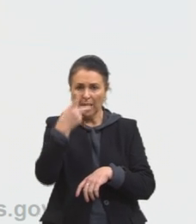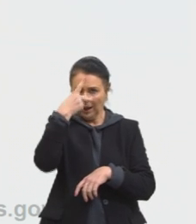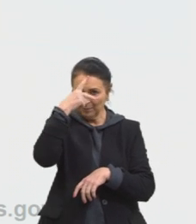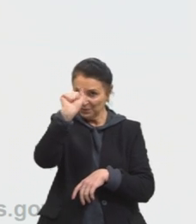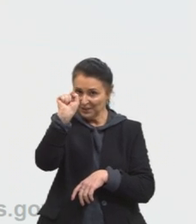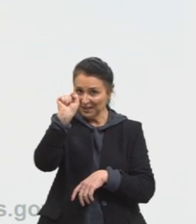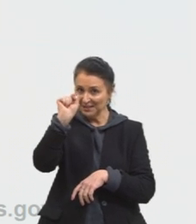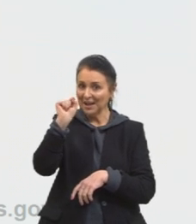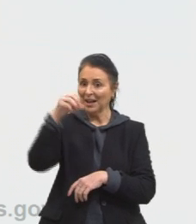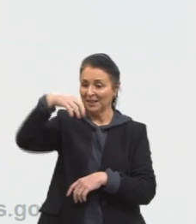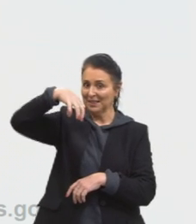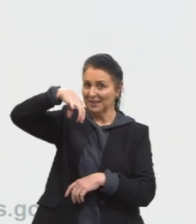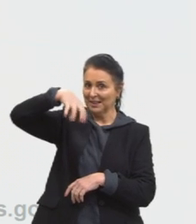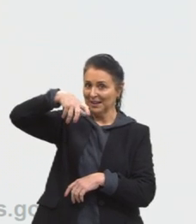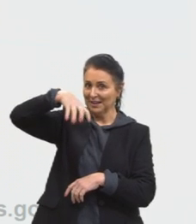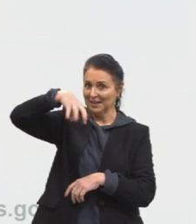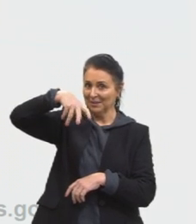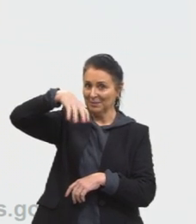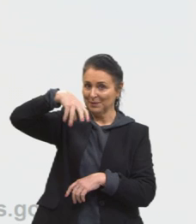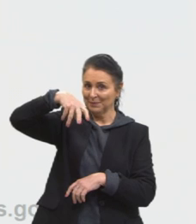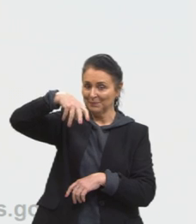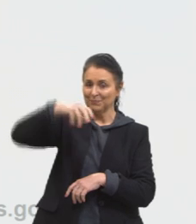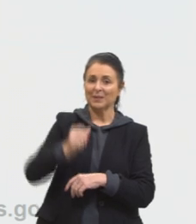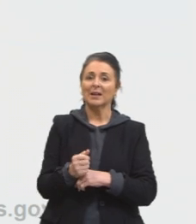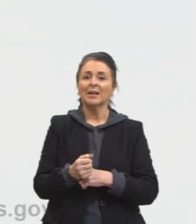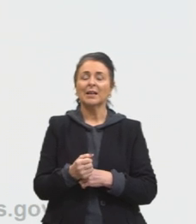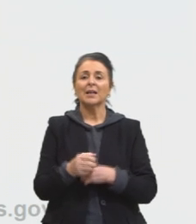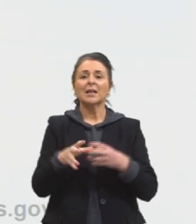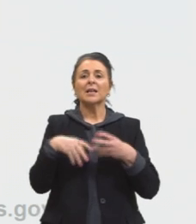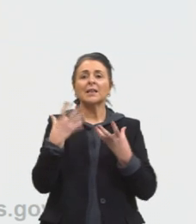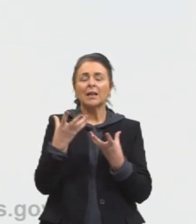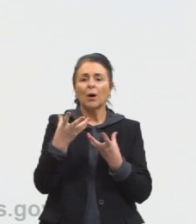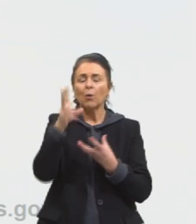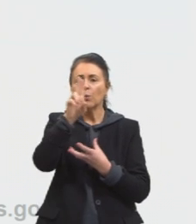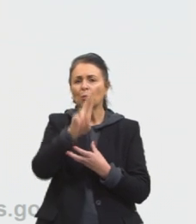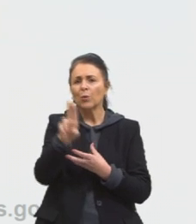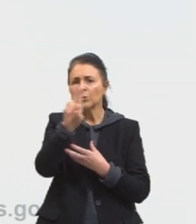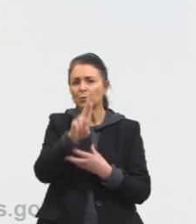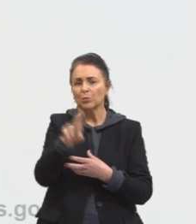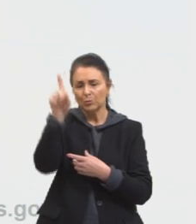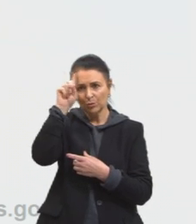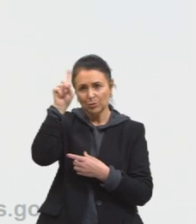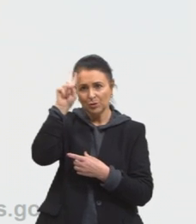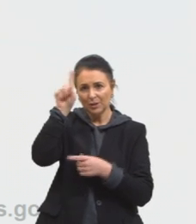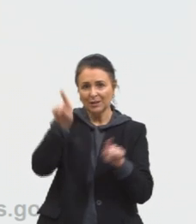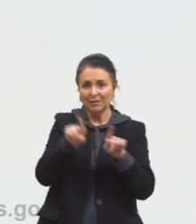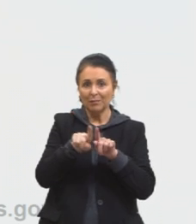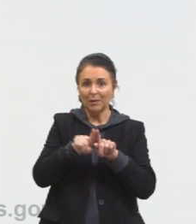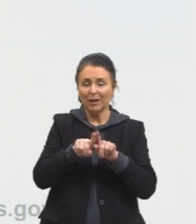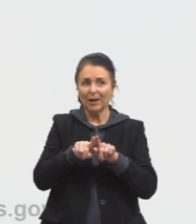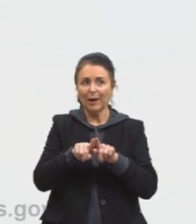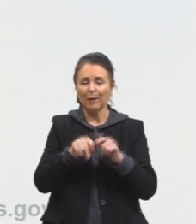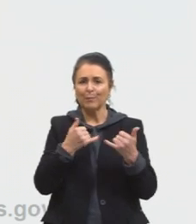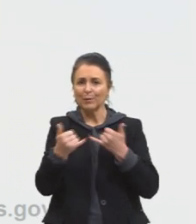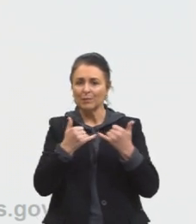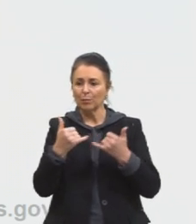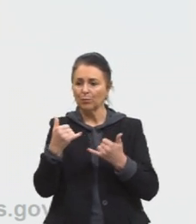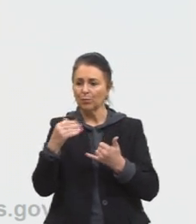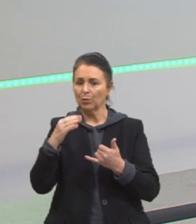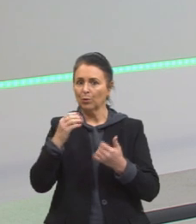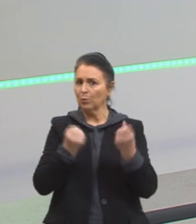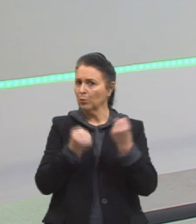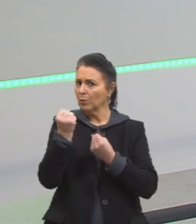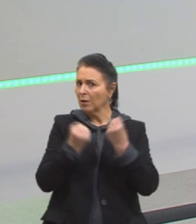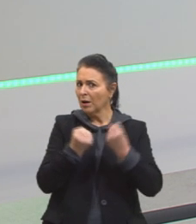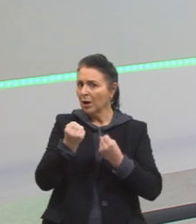dessa dessa lama certa então outra aplicação no nosso dia-a-dia é por exemplo um carro